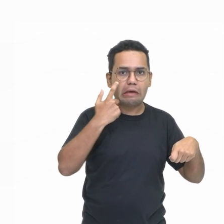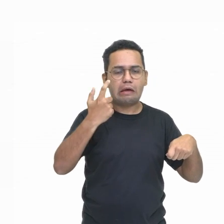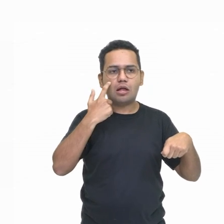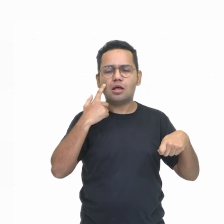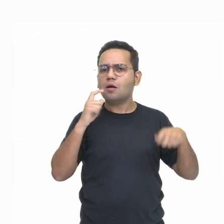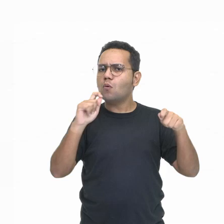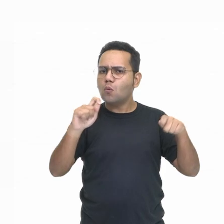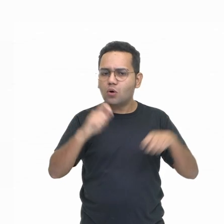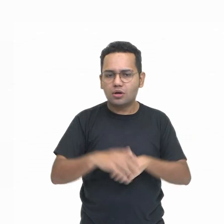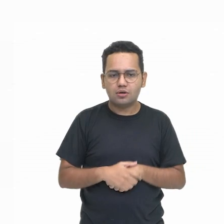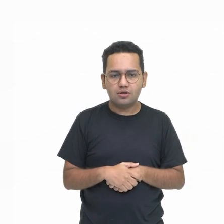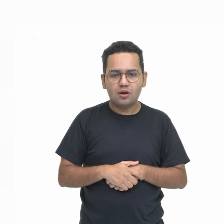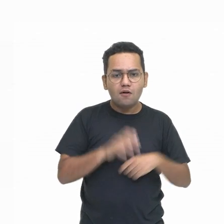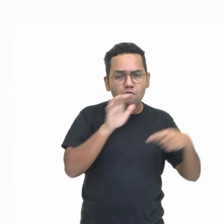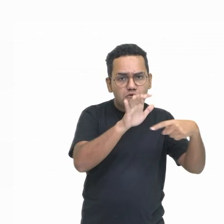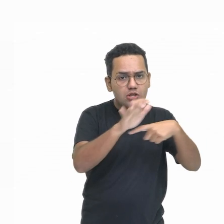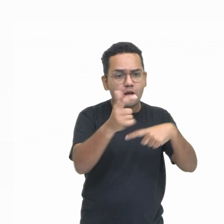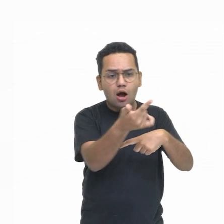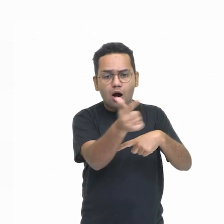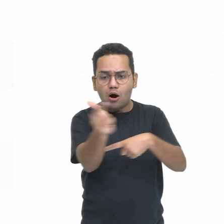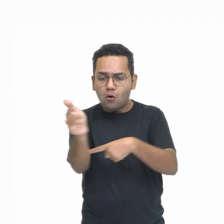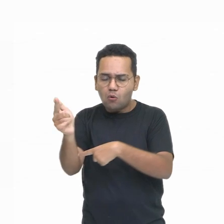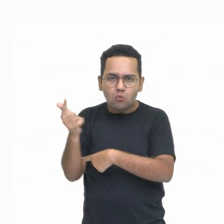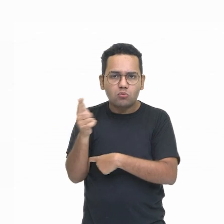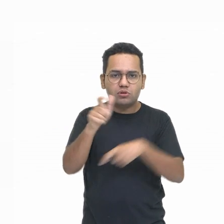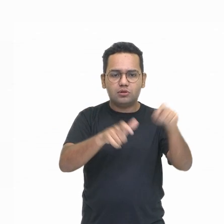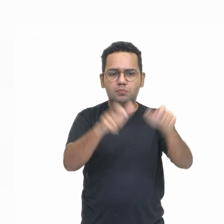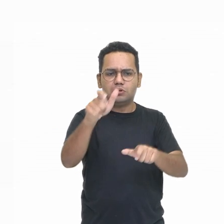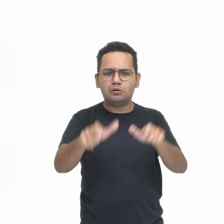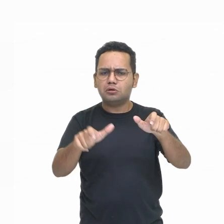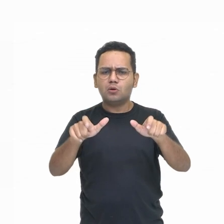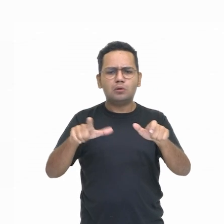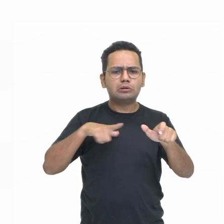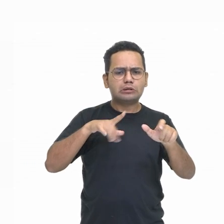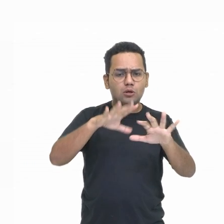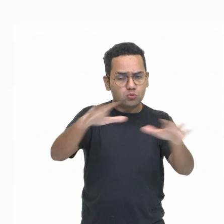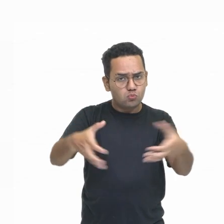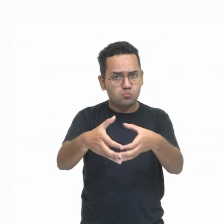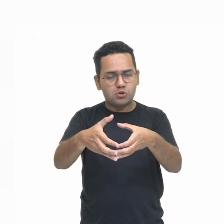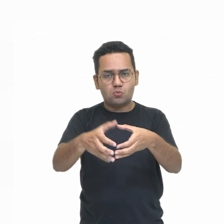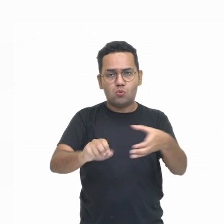condições sociais e históricas pré-estabelecidas. Então,